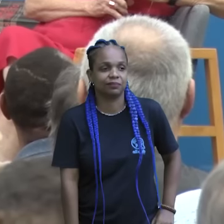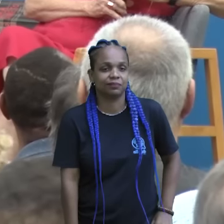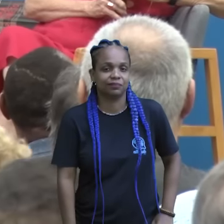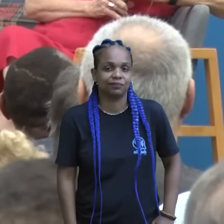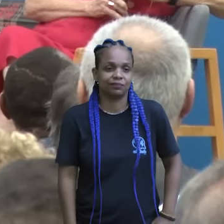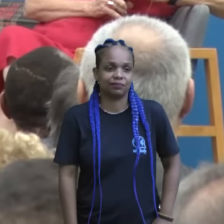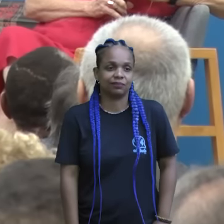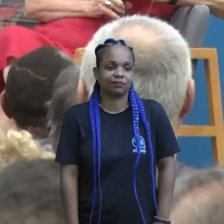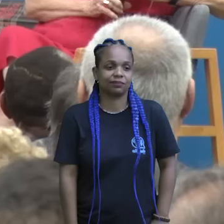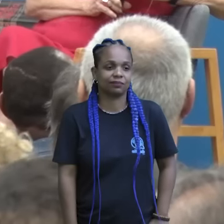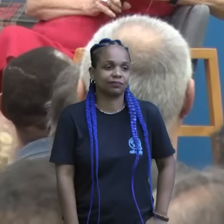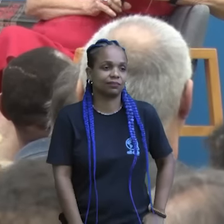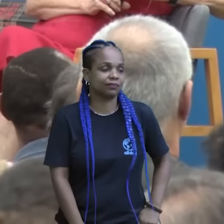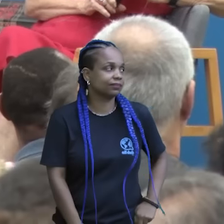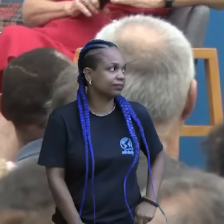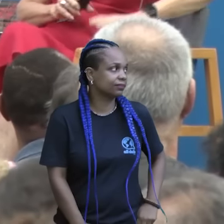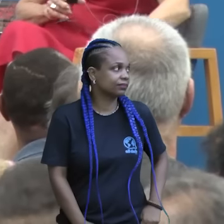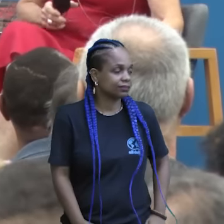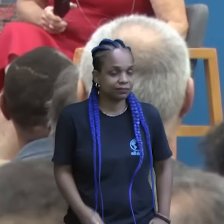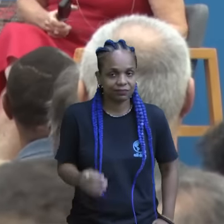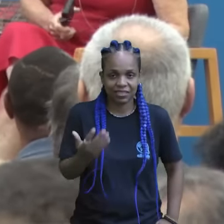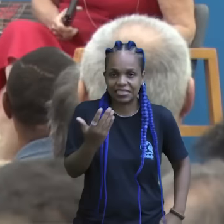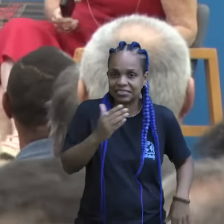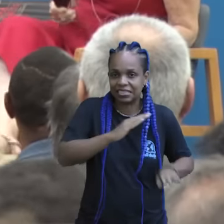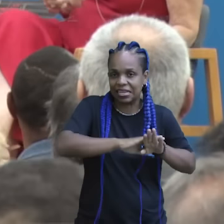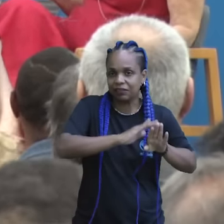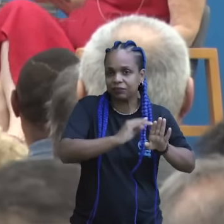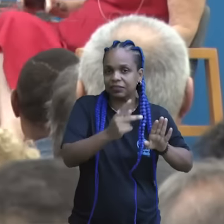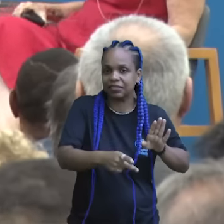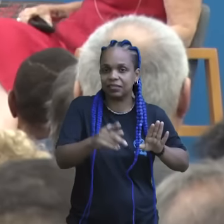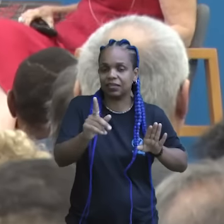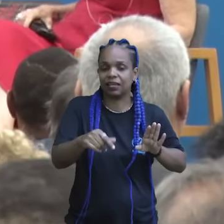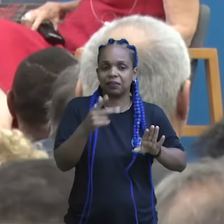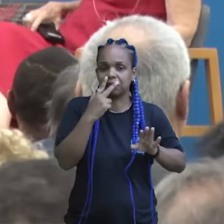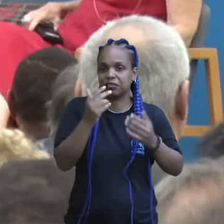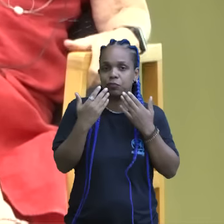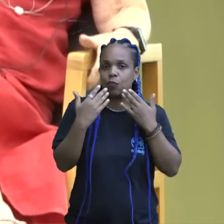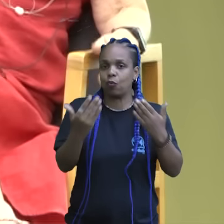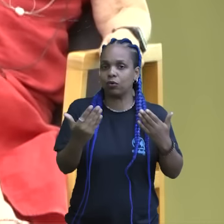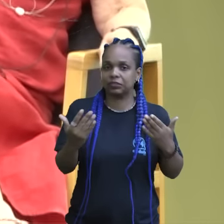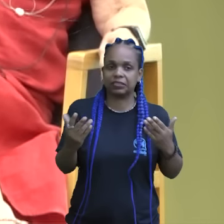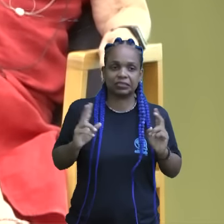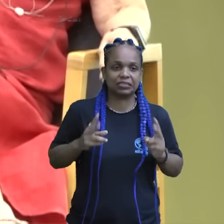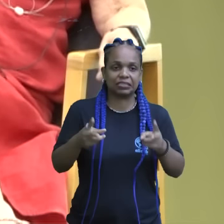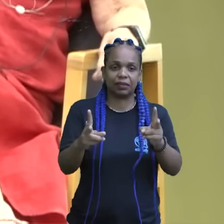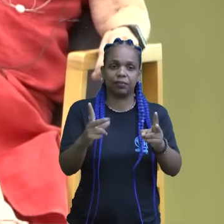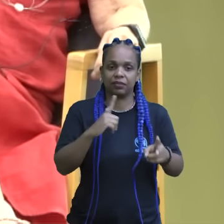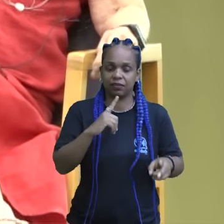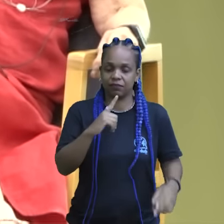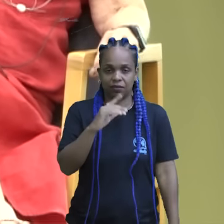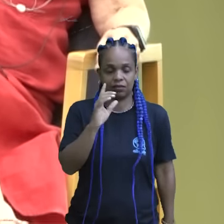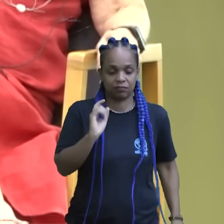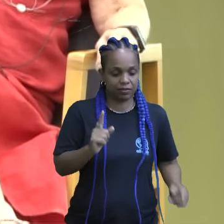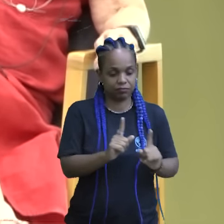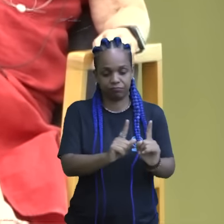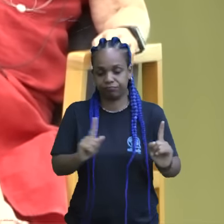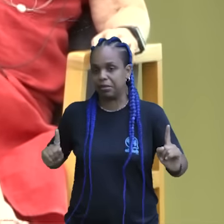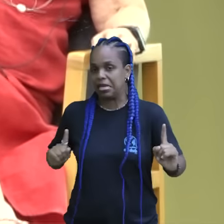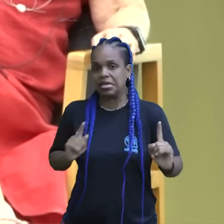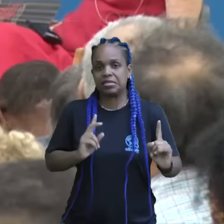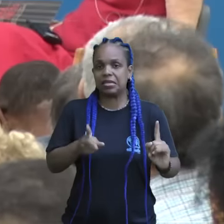estava sempre deslocado, né, porque esse deslocamento fundamental... Eu vou só ler um pequeno trecho, porque a gente também tem que ouvir